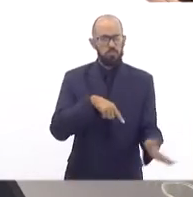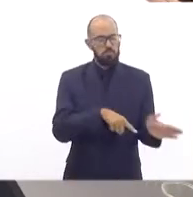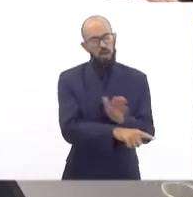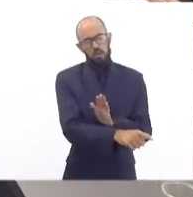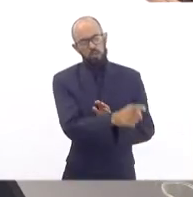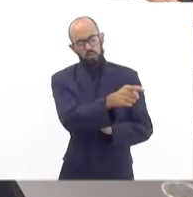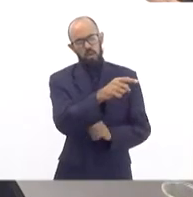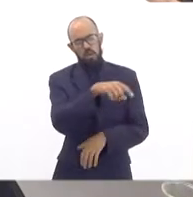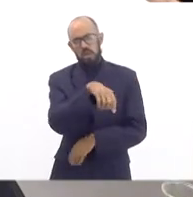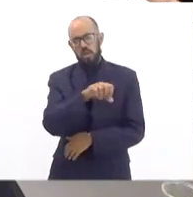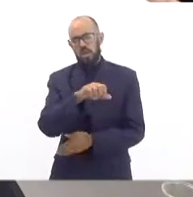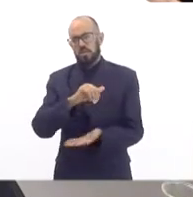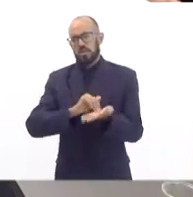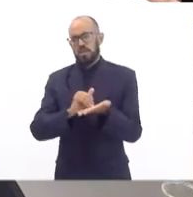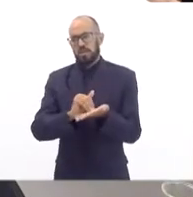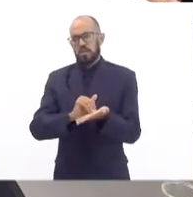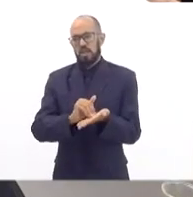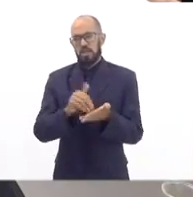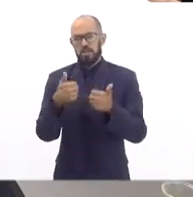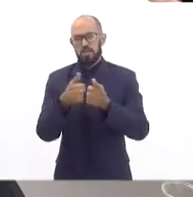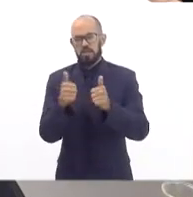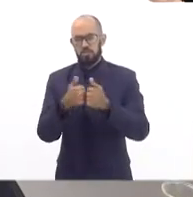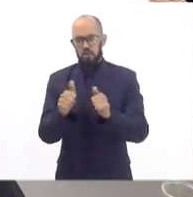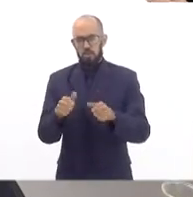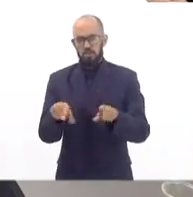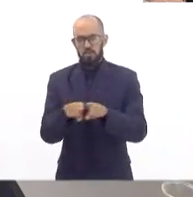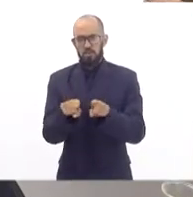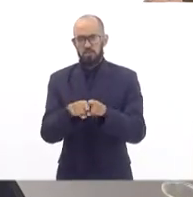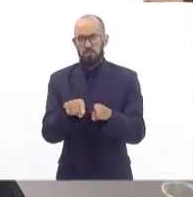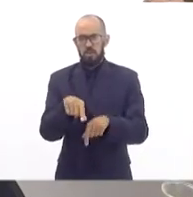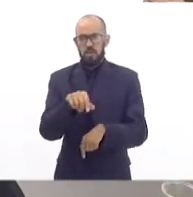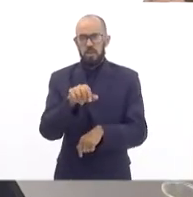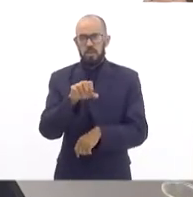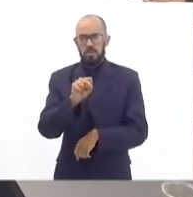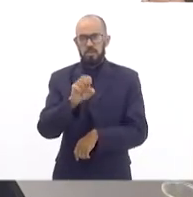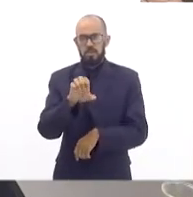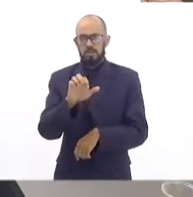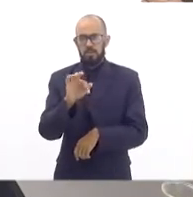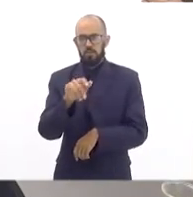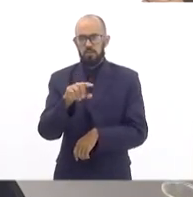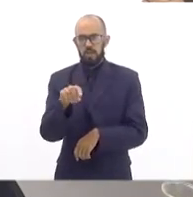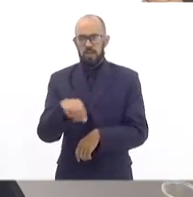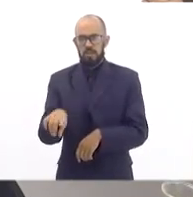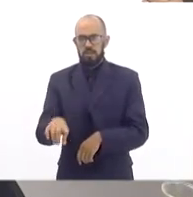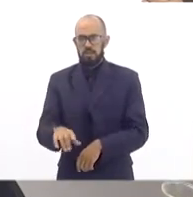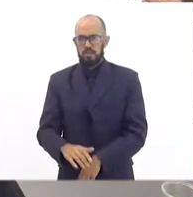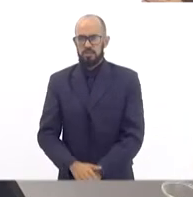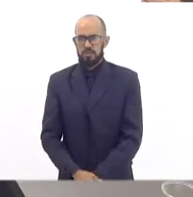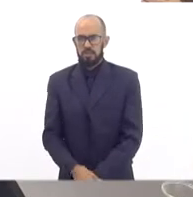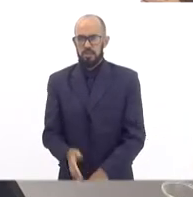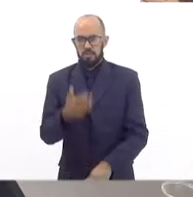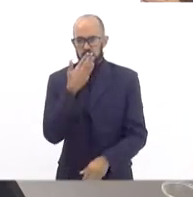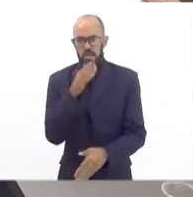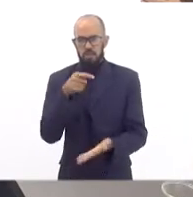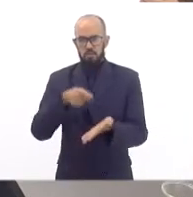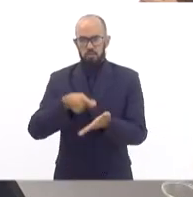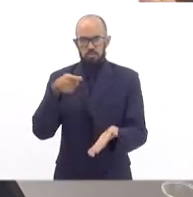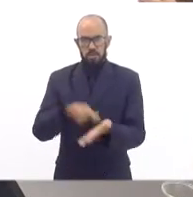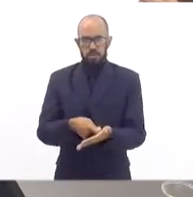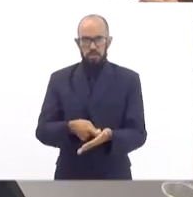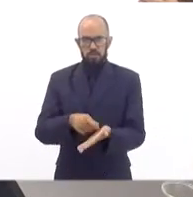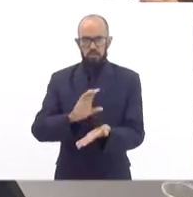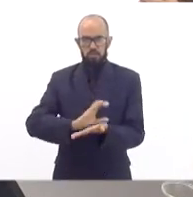pergunta à Secretaria de Transporte, à Secretaria de Fazenda. Quais as obrigações do governo e da concessionária em termos